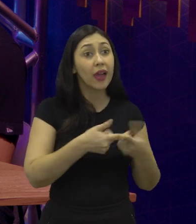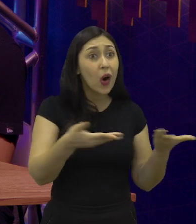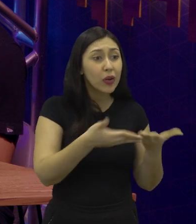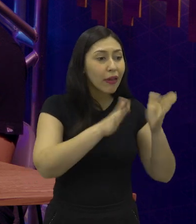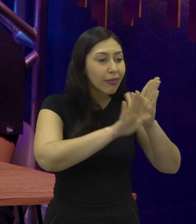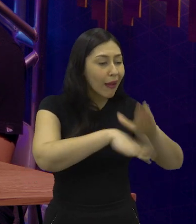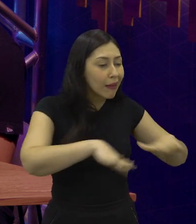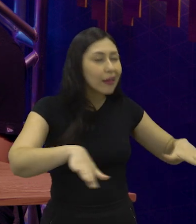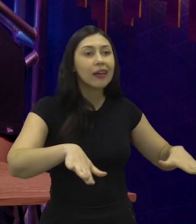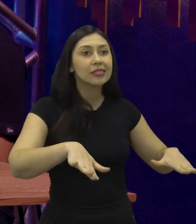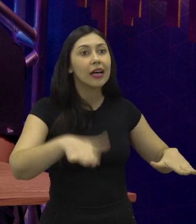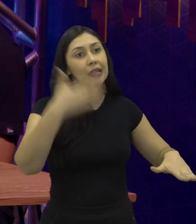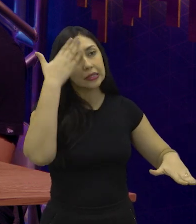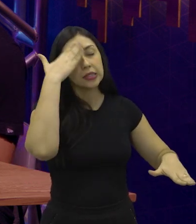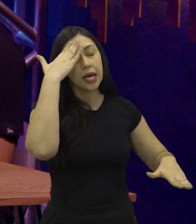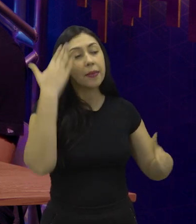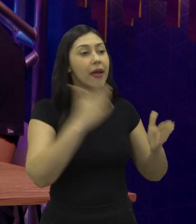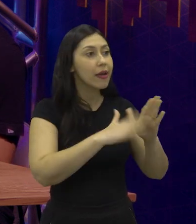crianças estão menos...